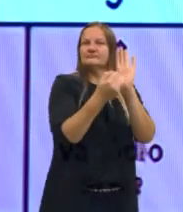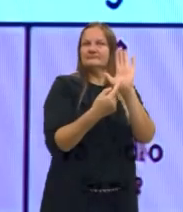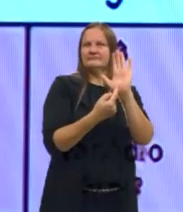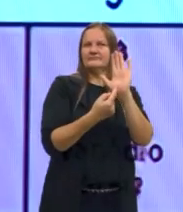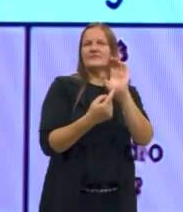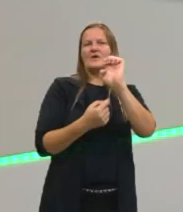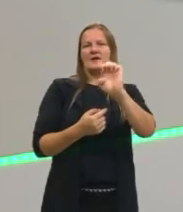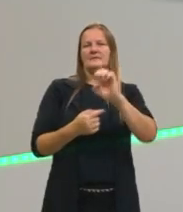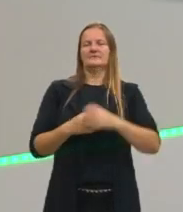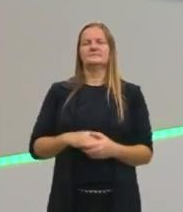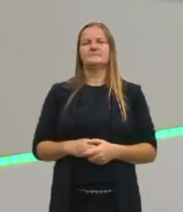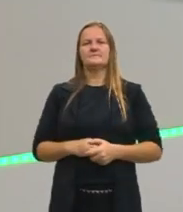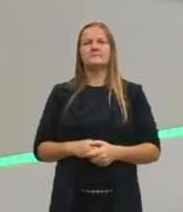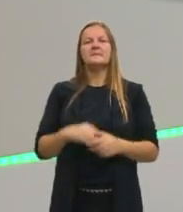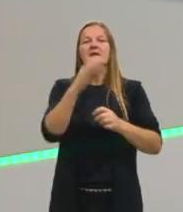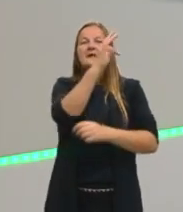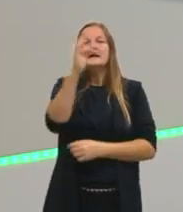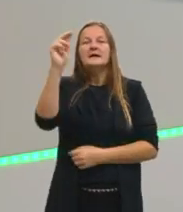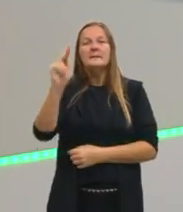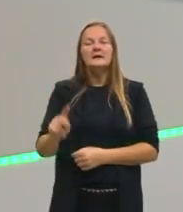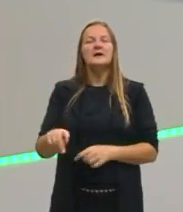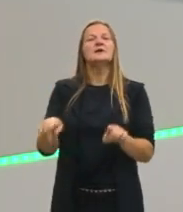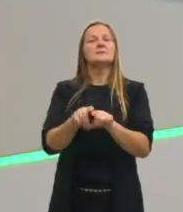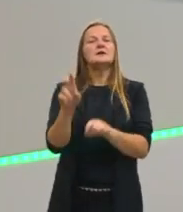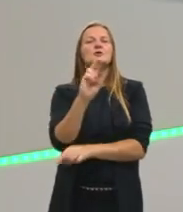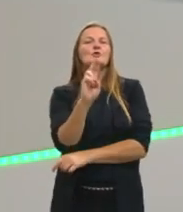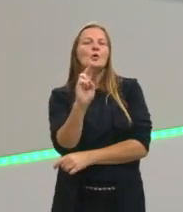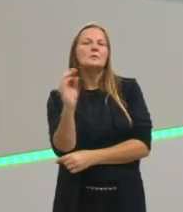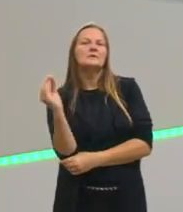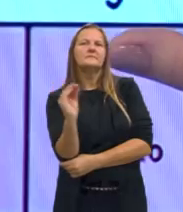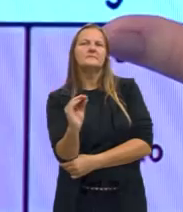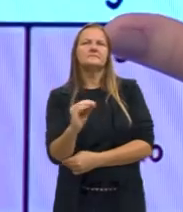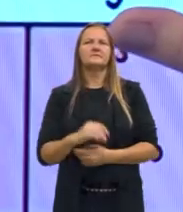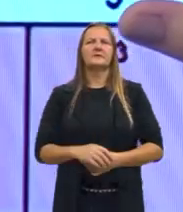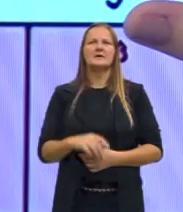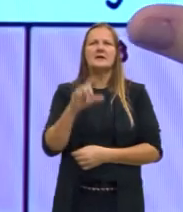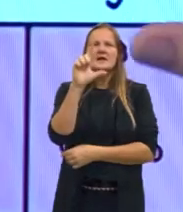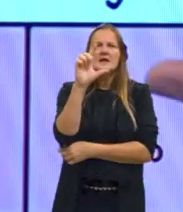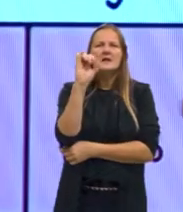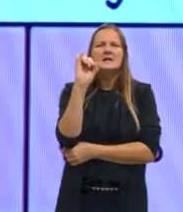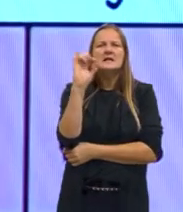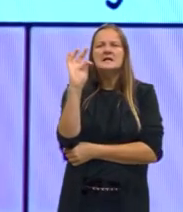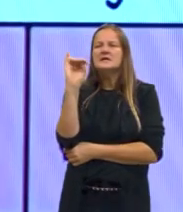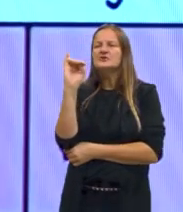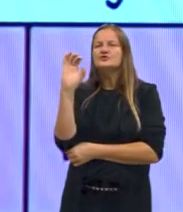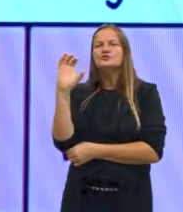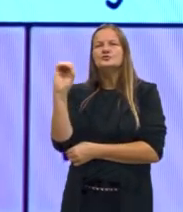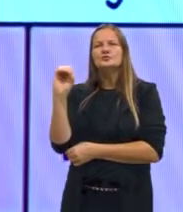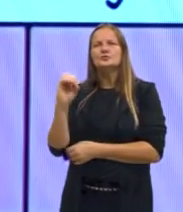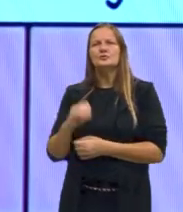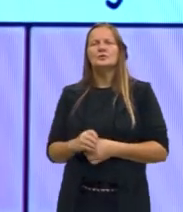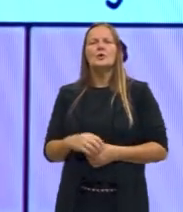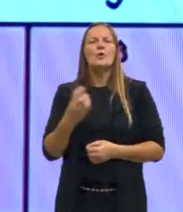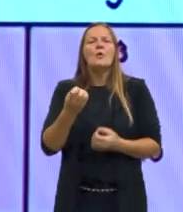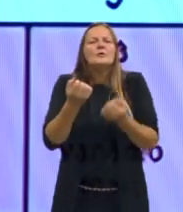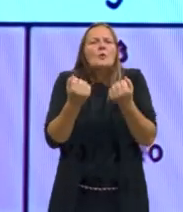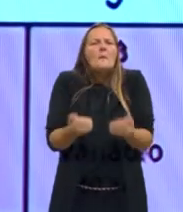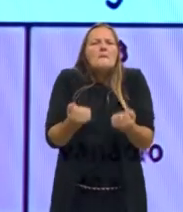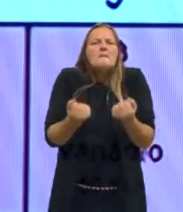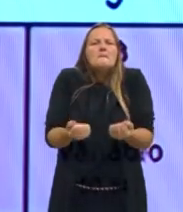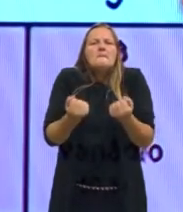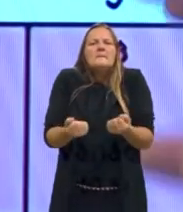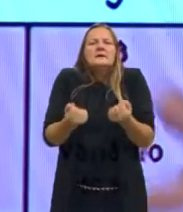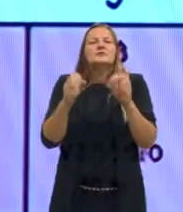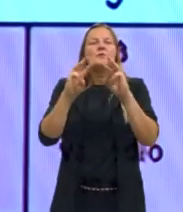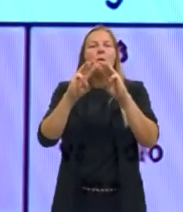elemento nesse tabela também o nome do elemento que o exemplo é o lixo né o l e o peso atômico que a